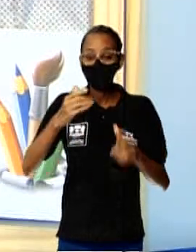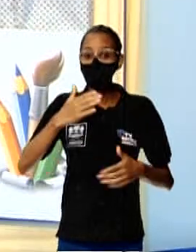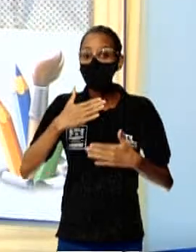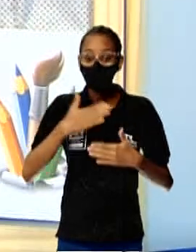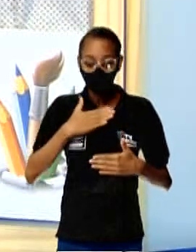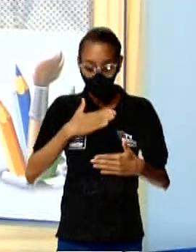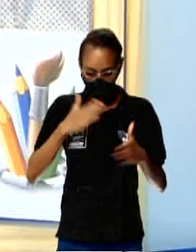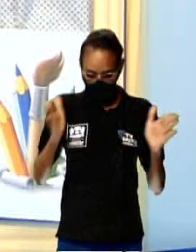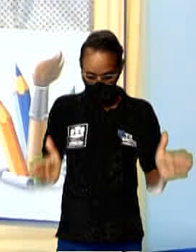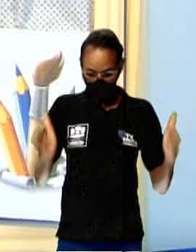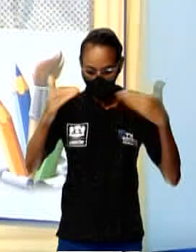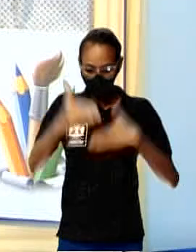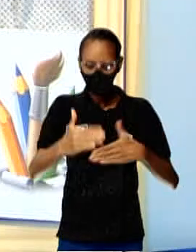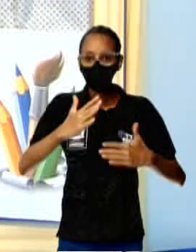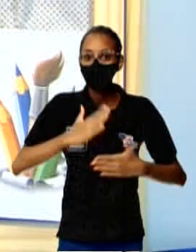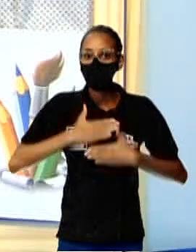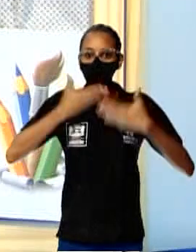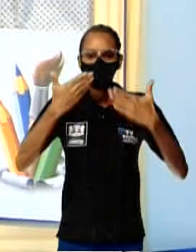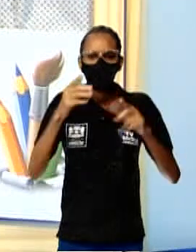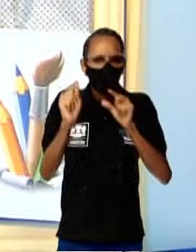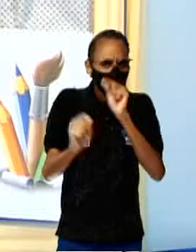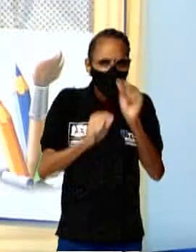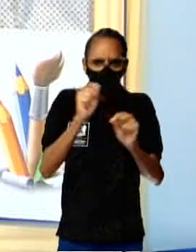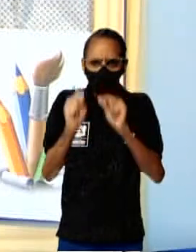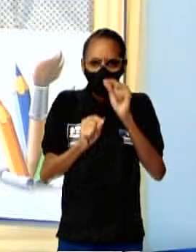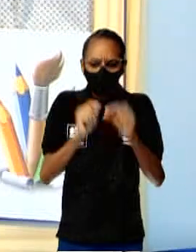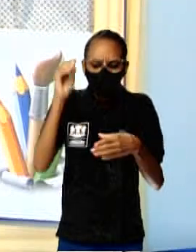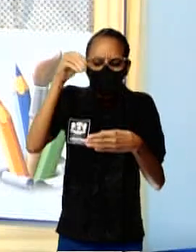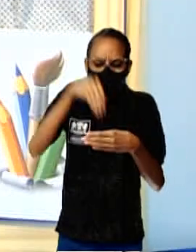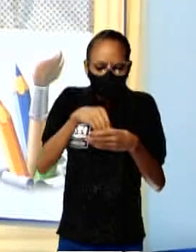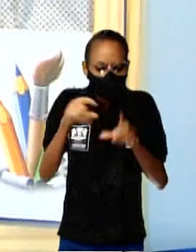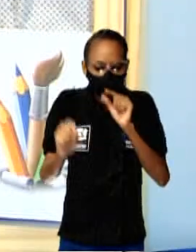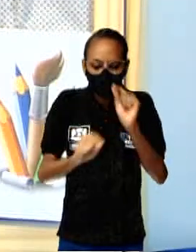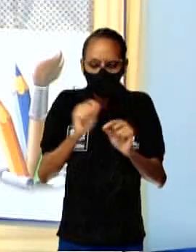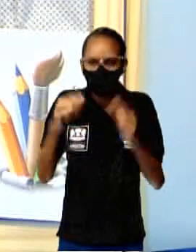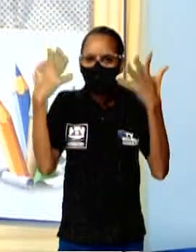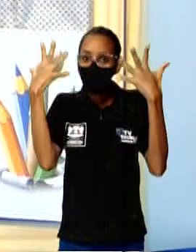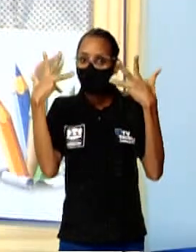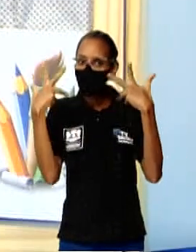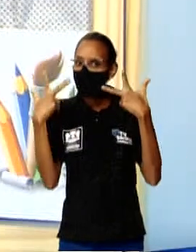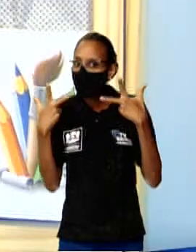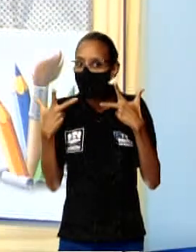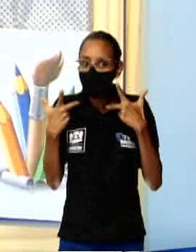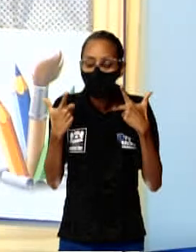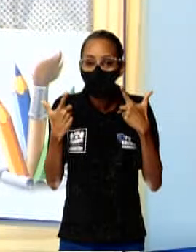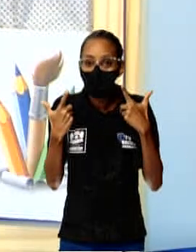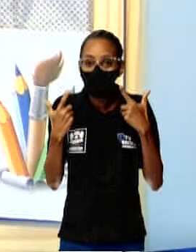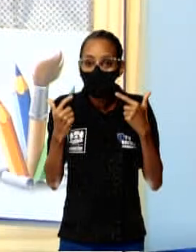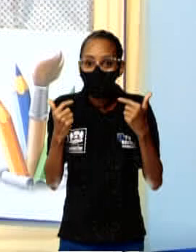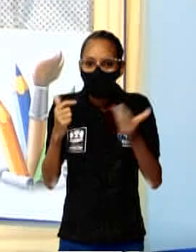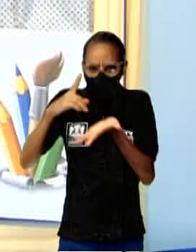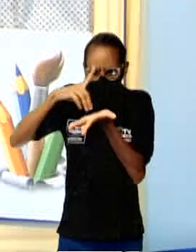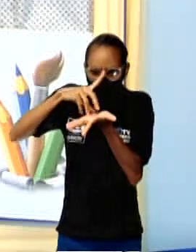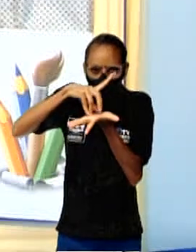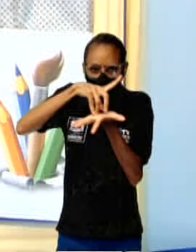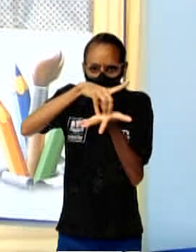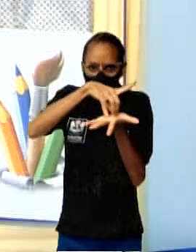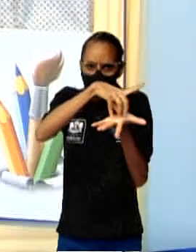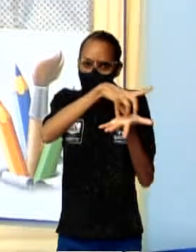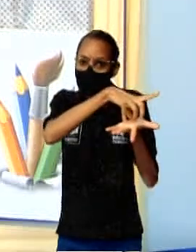minha caixa surpresa O que será que tem aqui dentro será que é um leão será que um